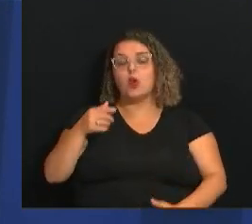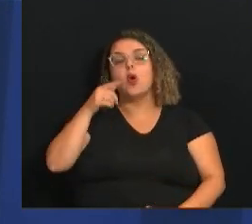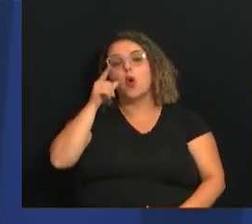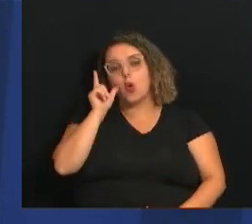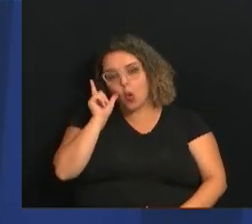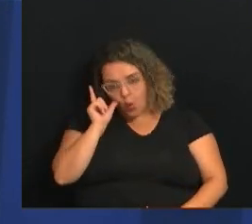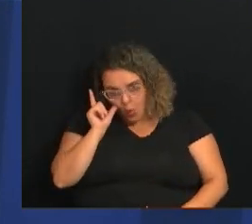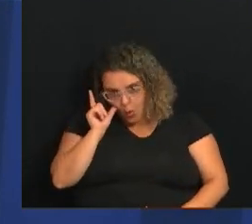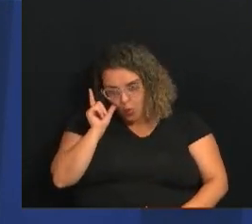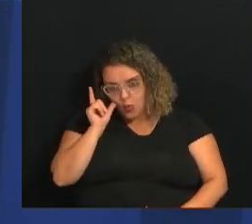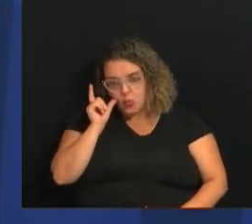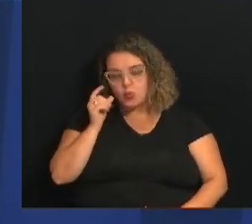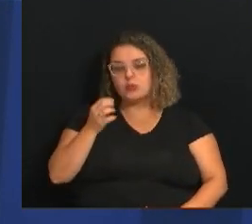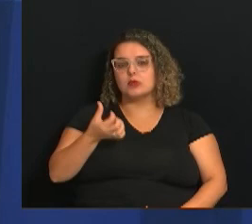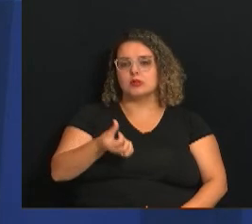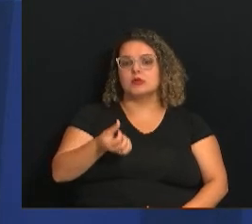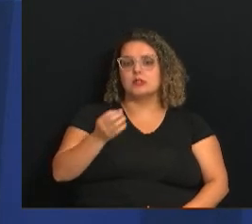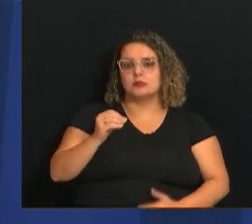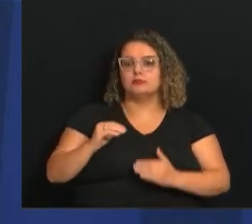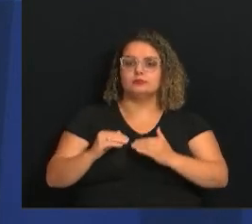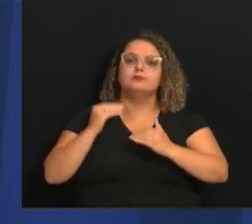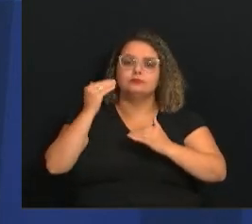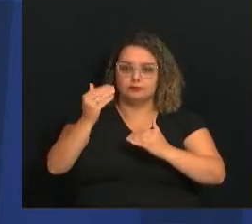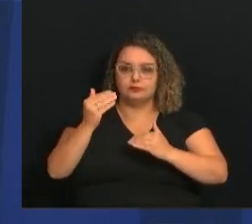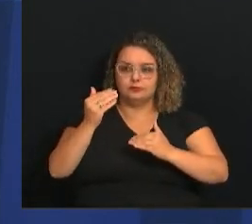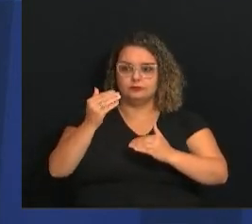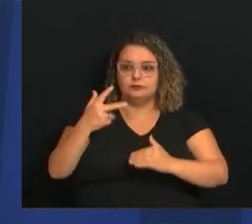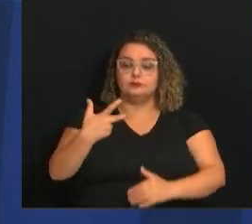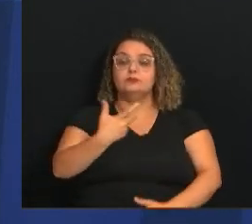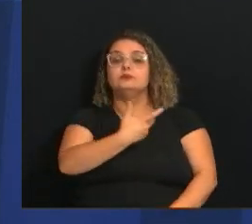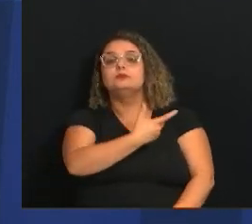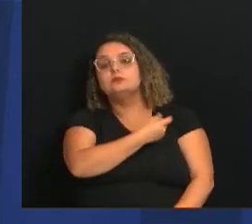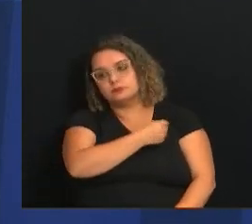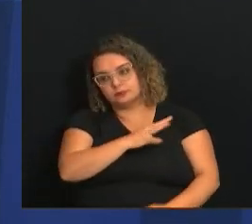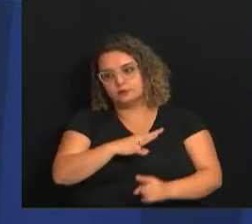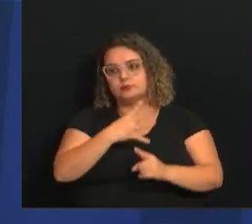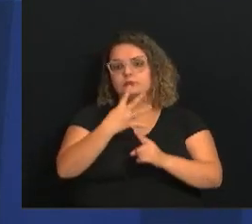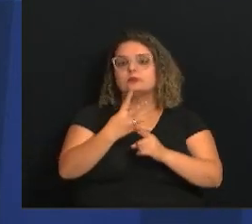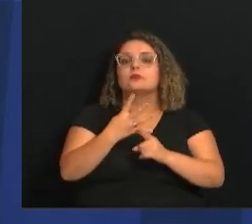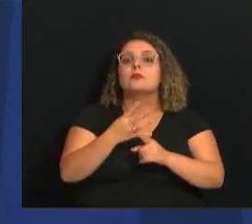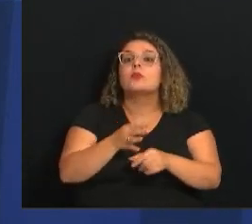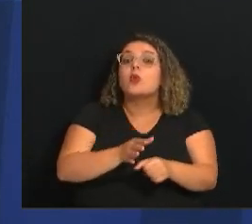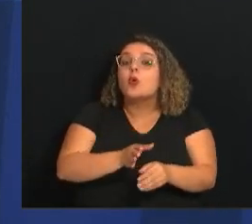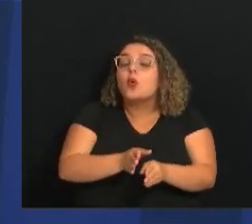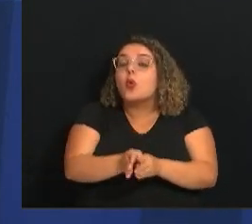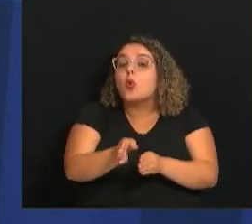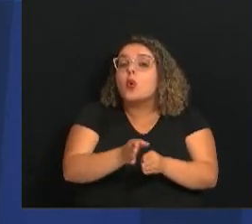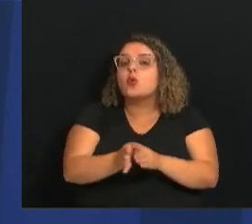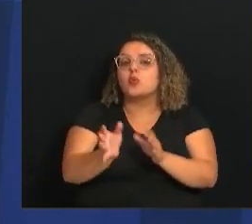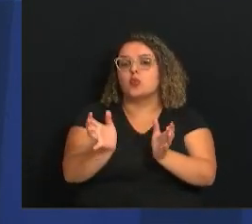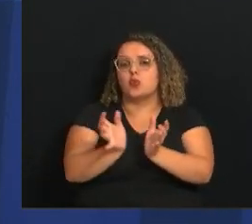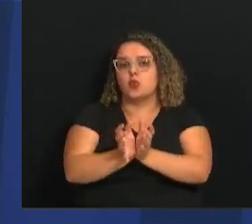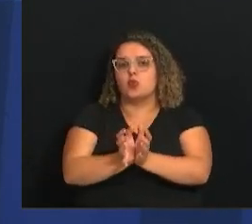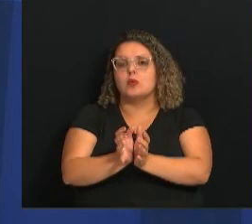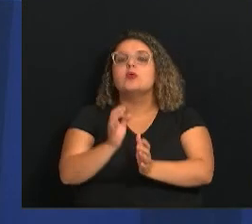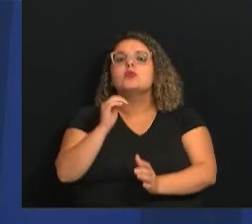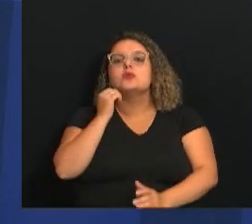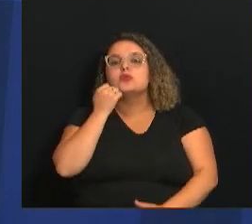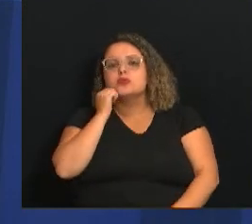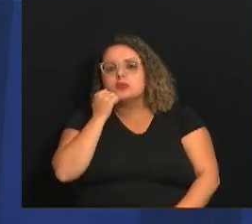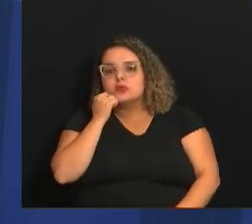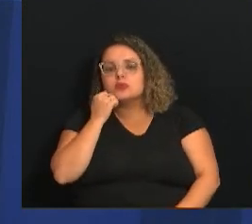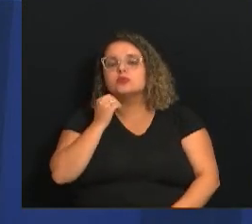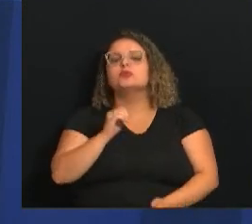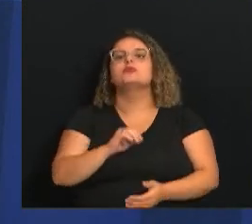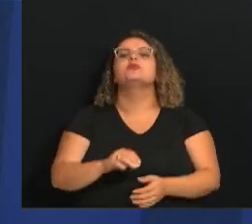então, acima de 60 anos. A imunização é uma recomendação do Comitê Científico de São Paulo